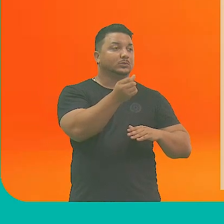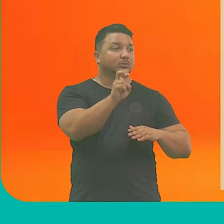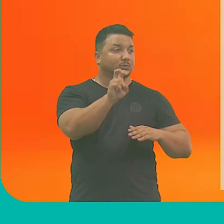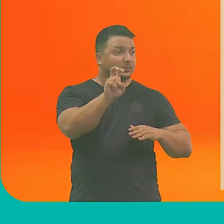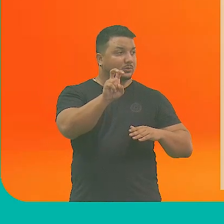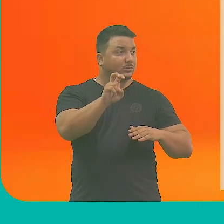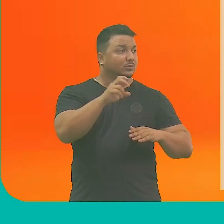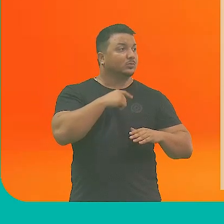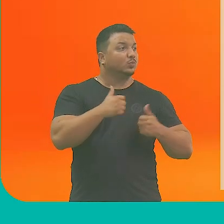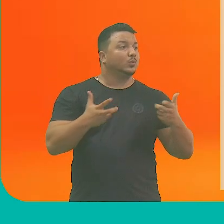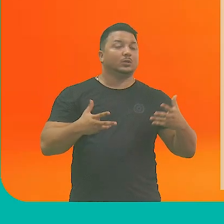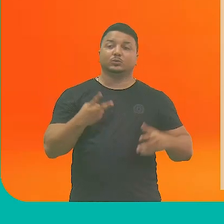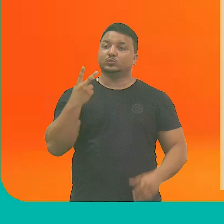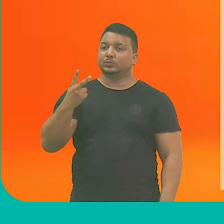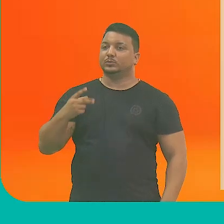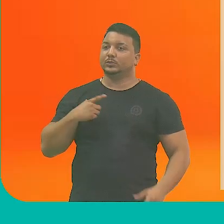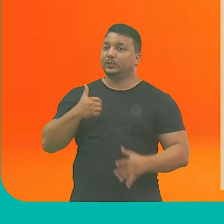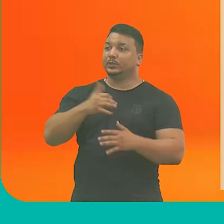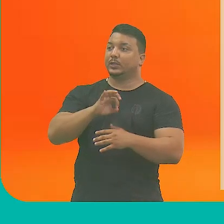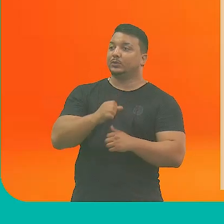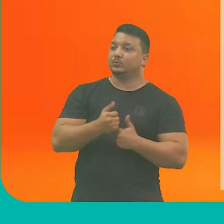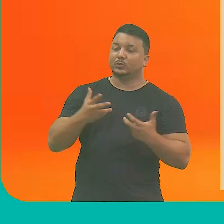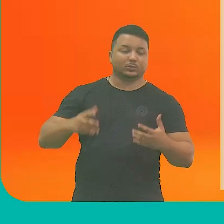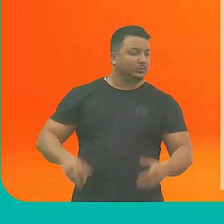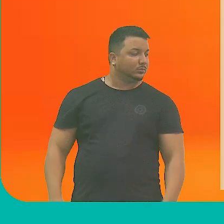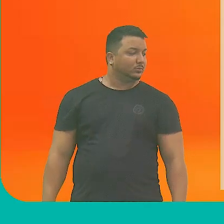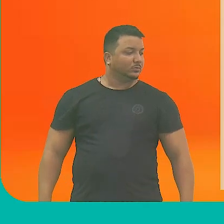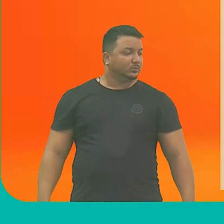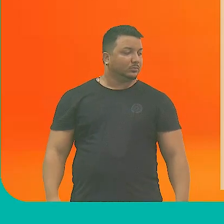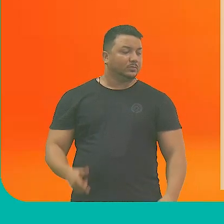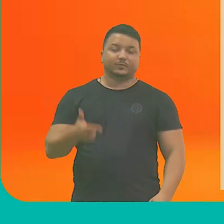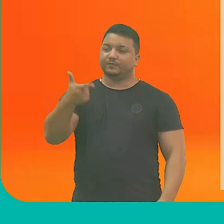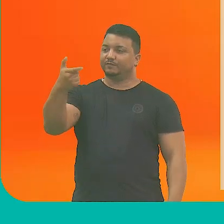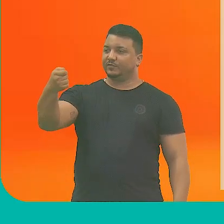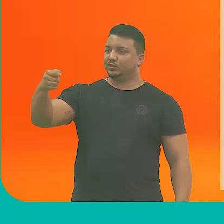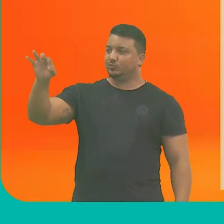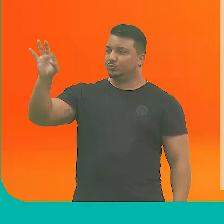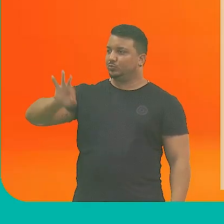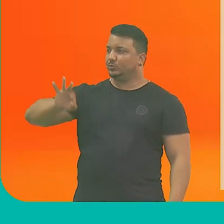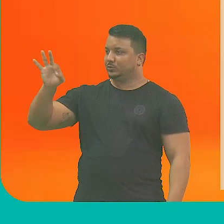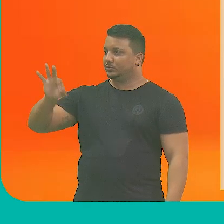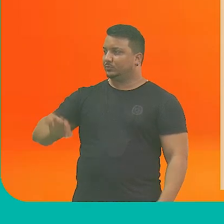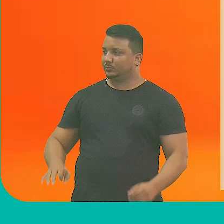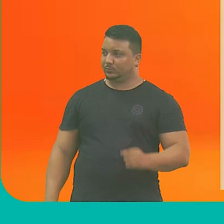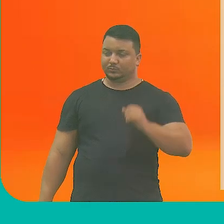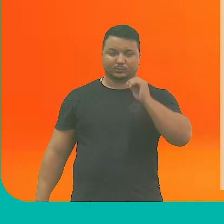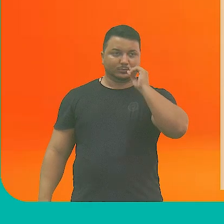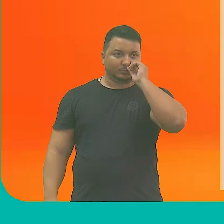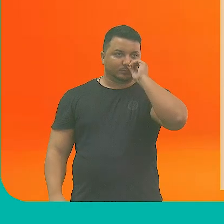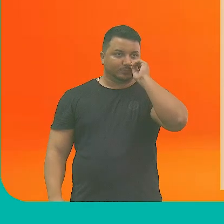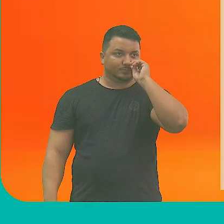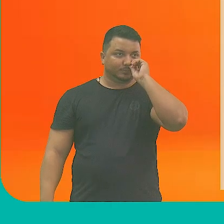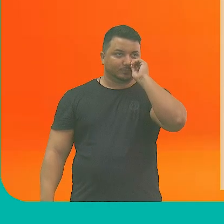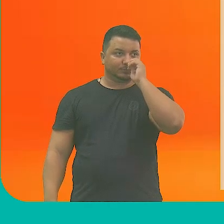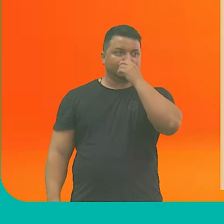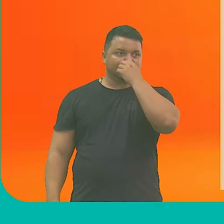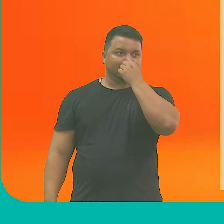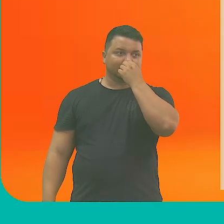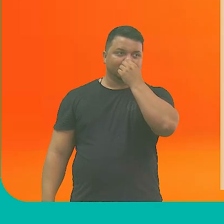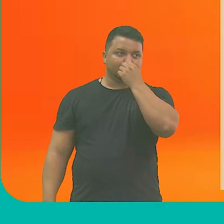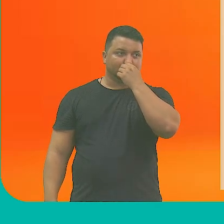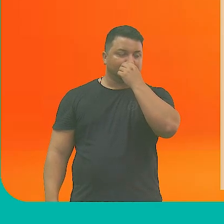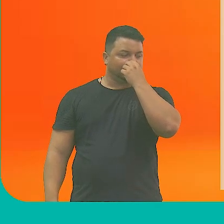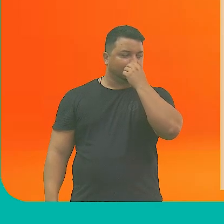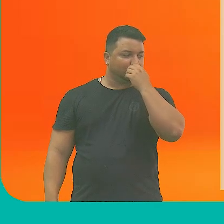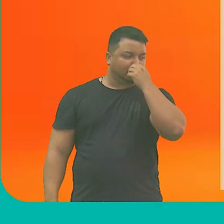de um total de 10, ó. Então, eu vou ter 2 sobre 10. Quando eu divido 2 sobre 10